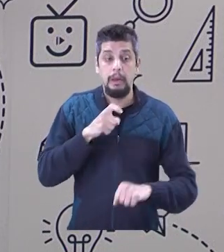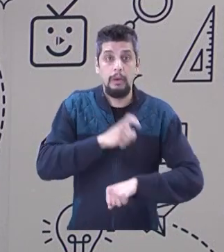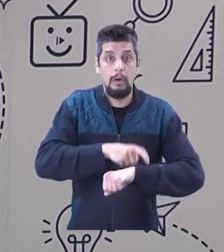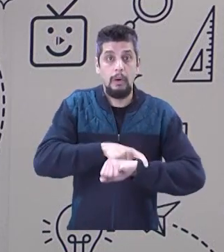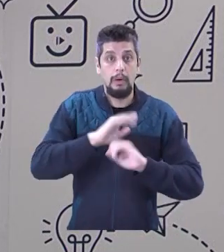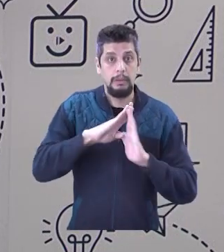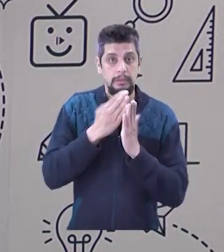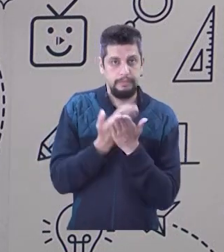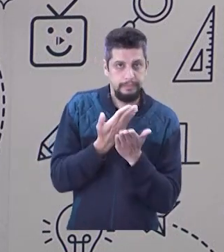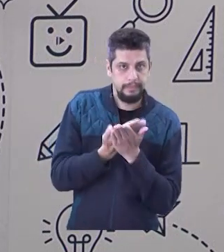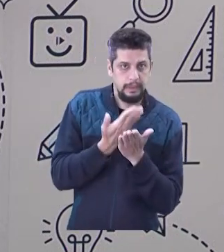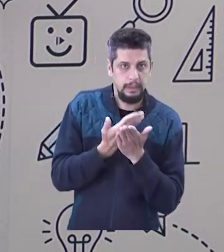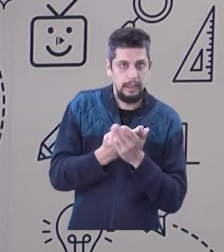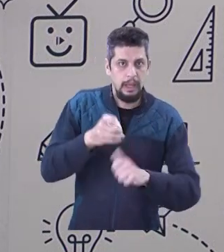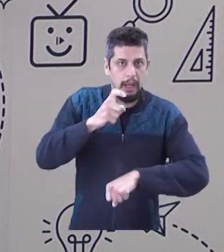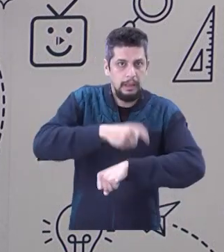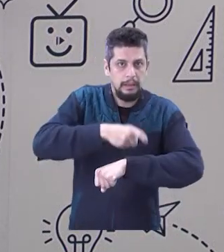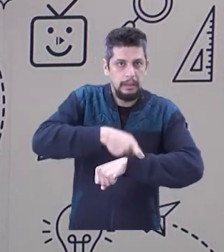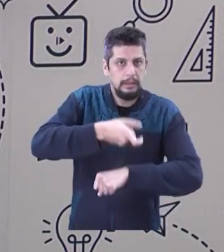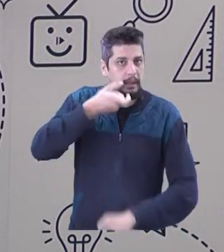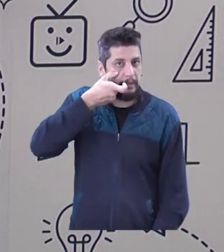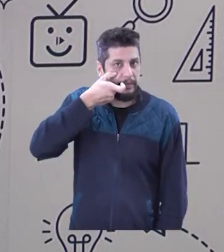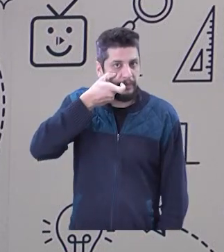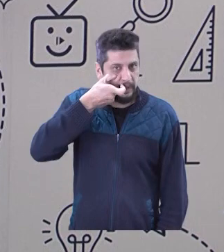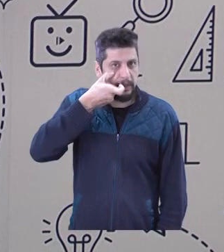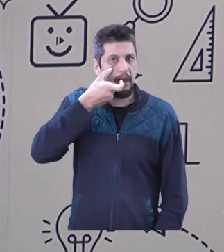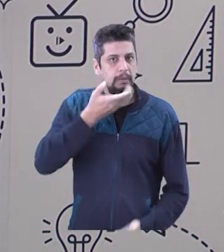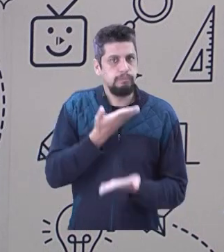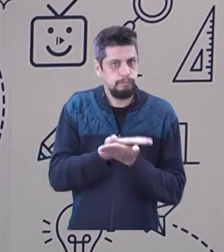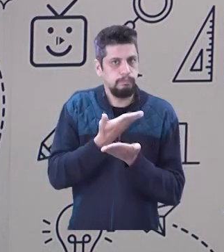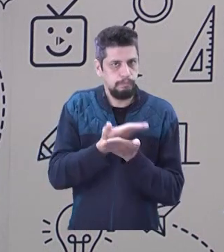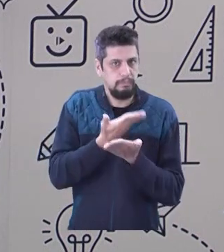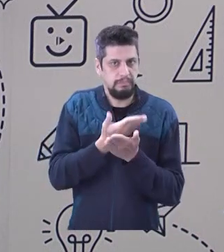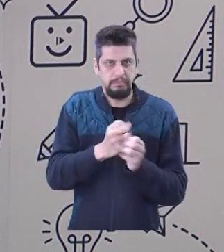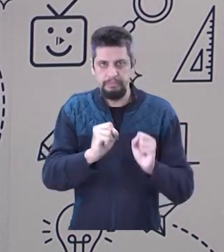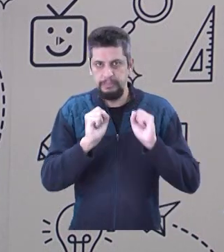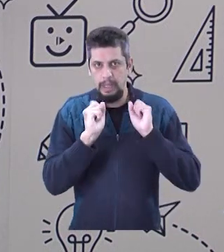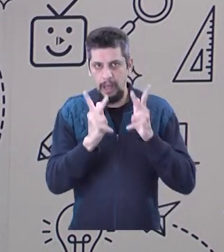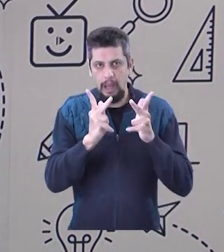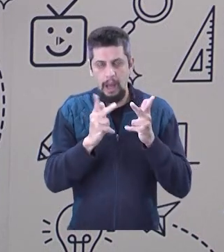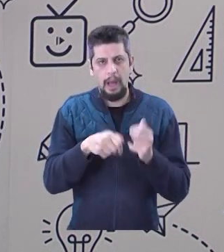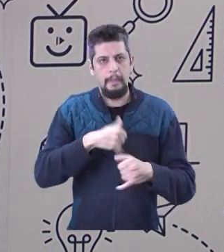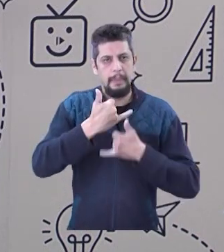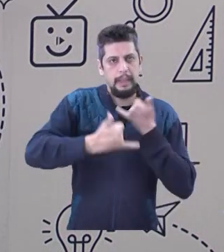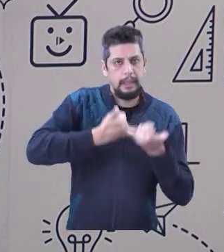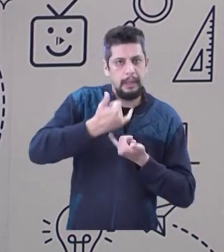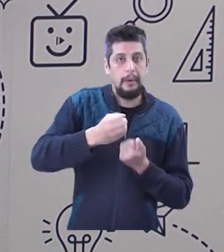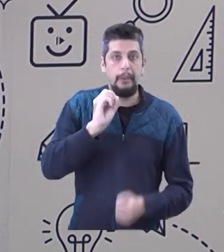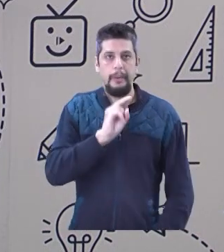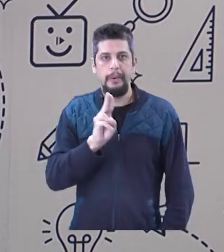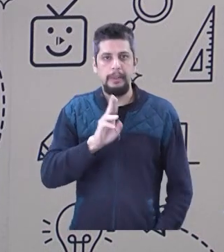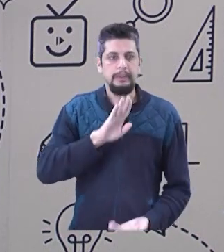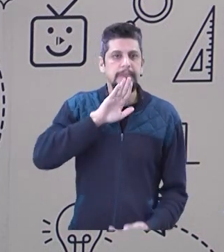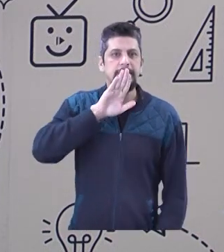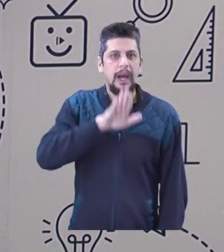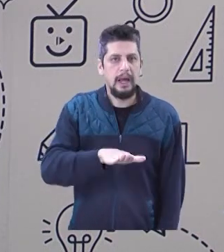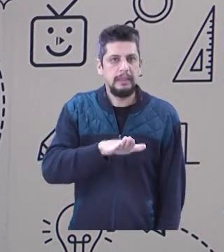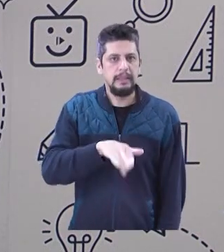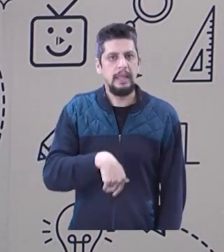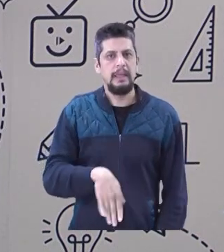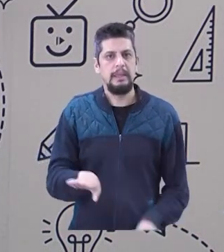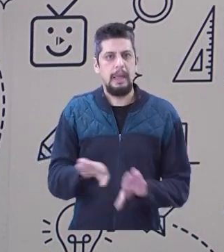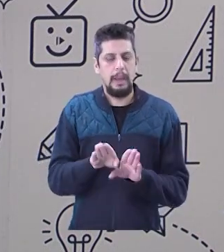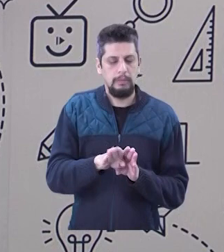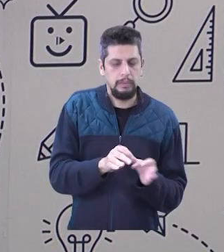a escola, eu acho. O horário da escola, o horário que está assistindo a videoaulas também, né? Então, a gente brinca de manhã ou à tarde.